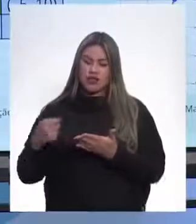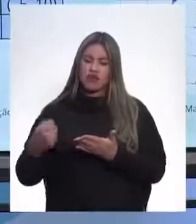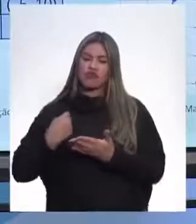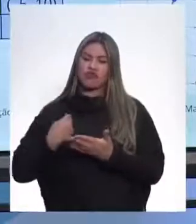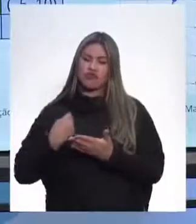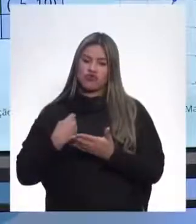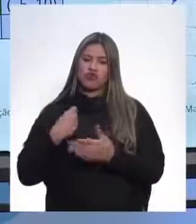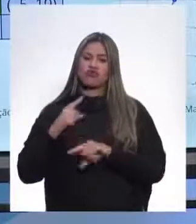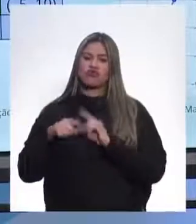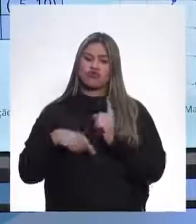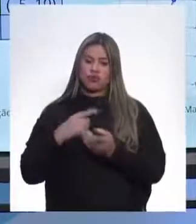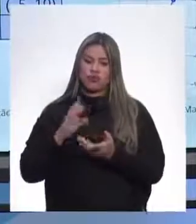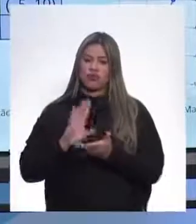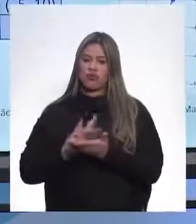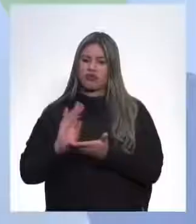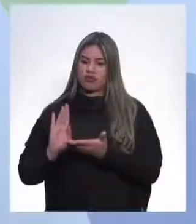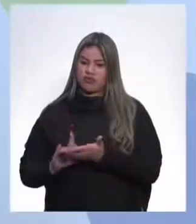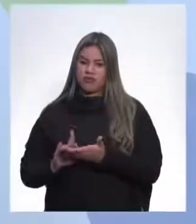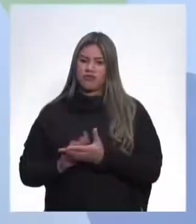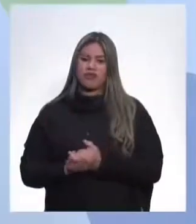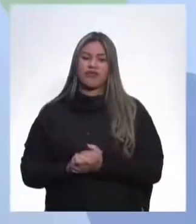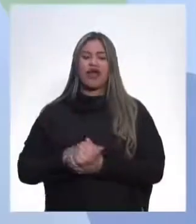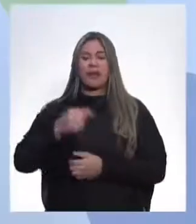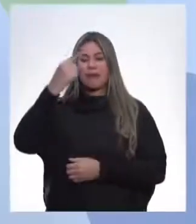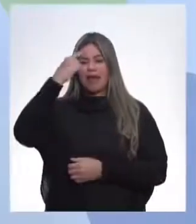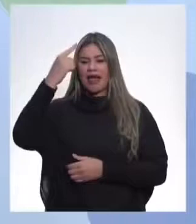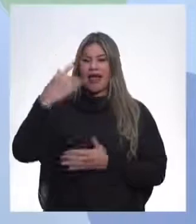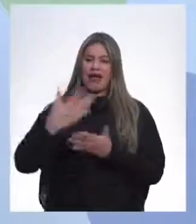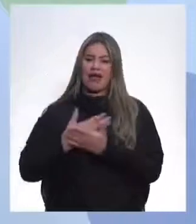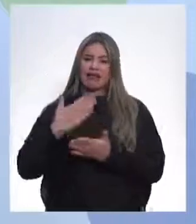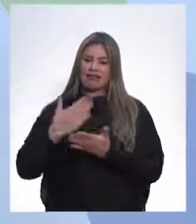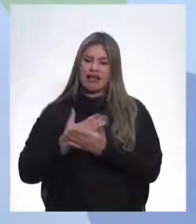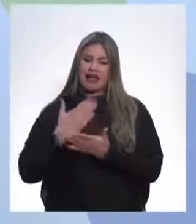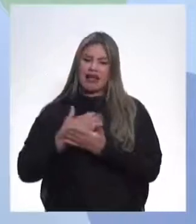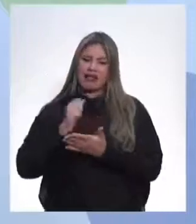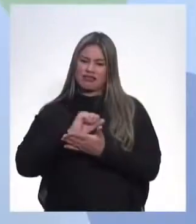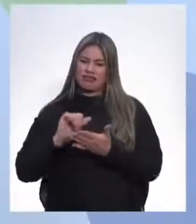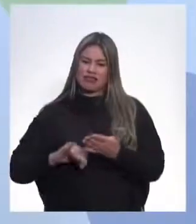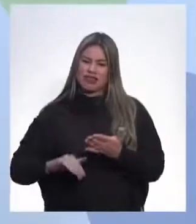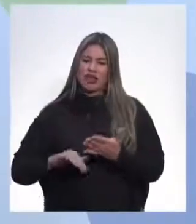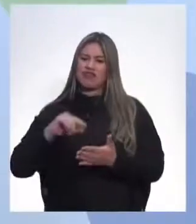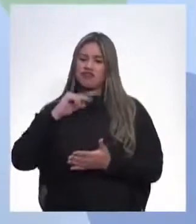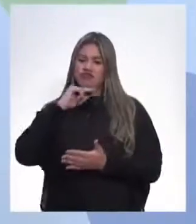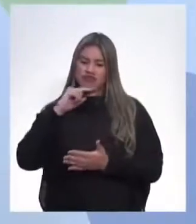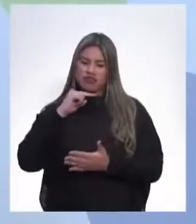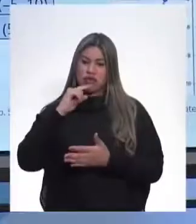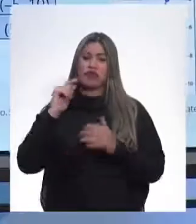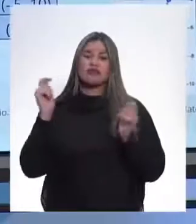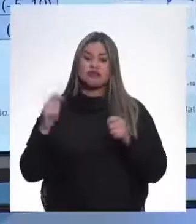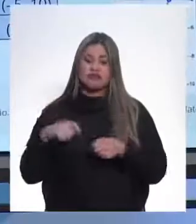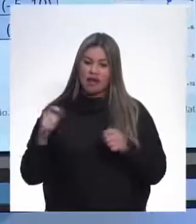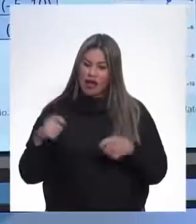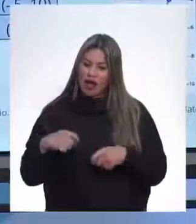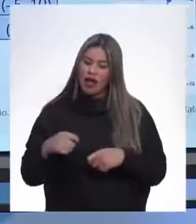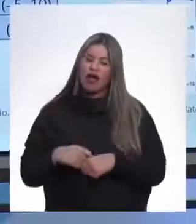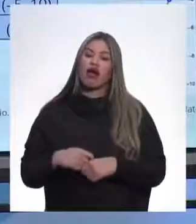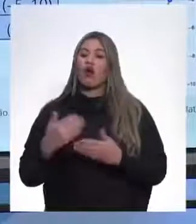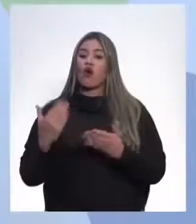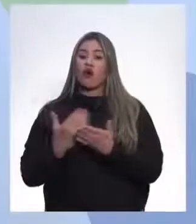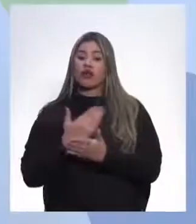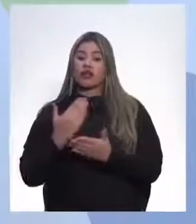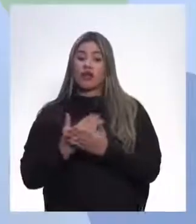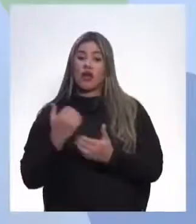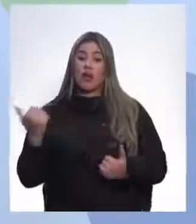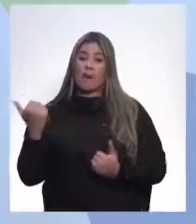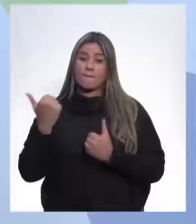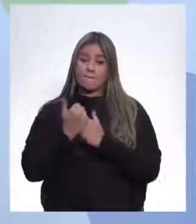página e depois transpõe. Sim, não é porque não tem um caderno que não dá para fazer atividade, né? Exatamente. Por isso que o caderno é só um apoio, né,